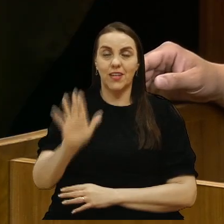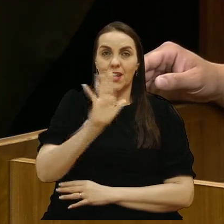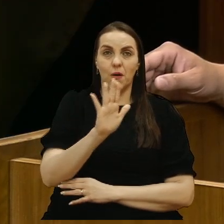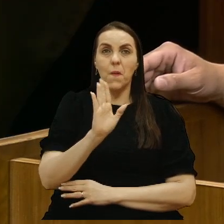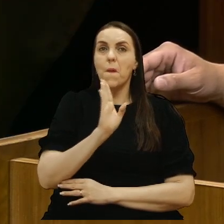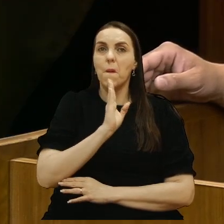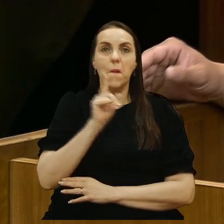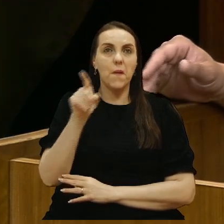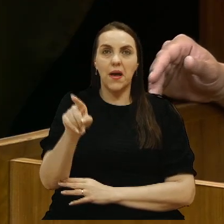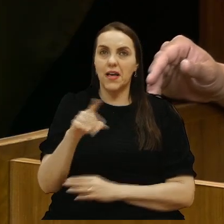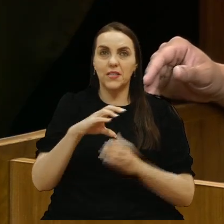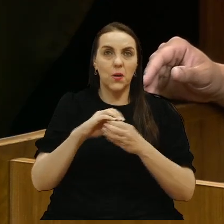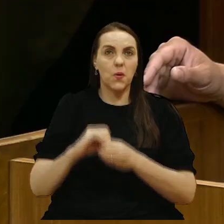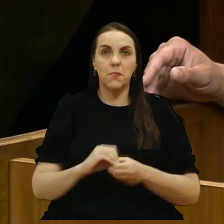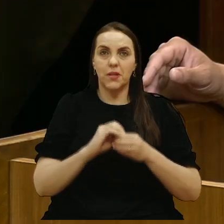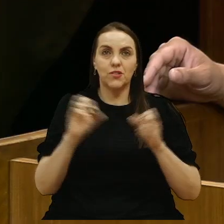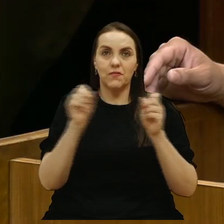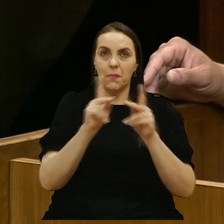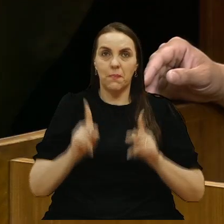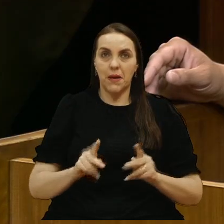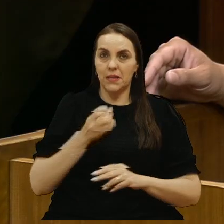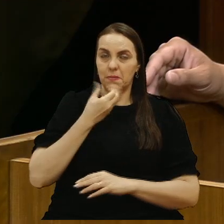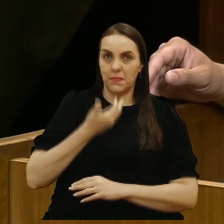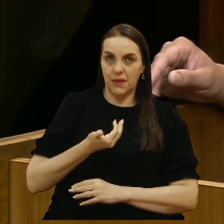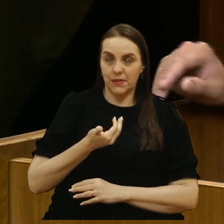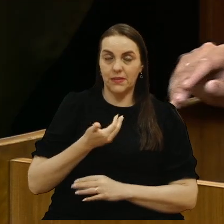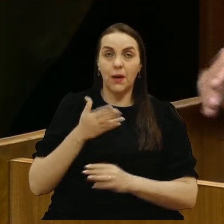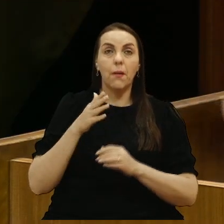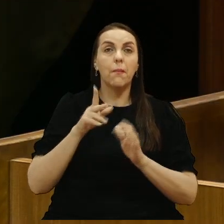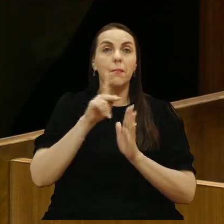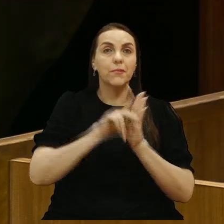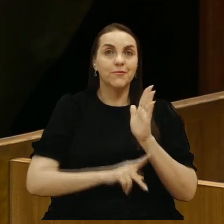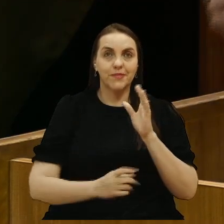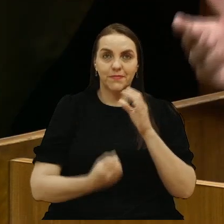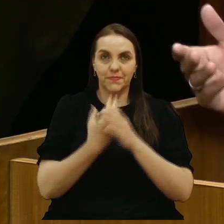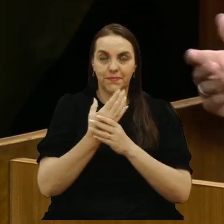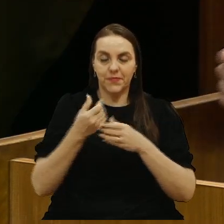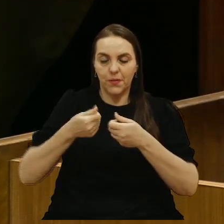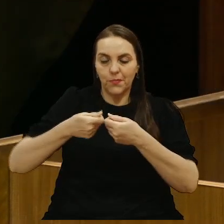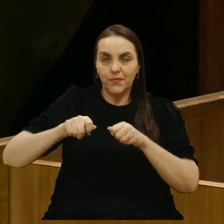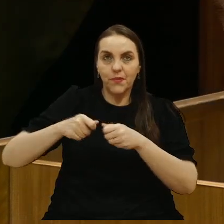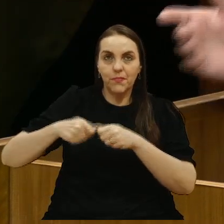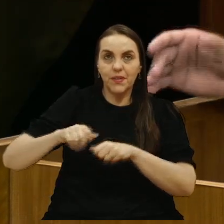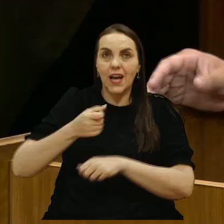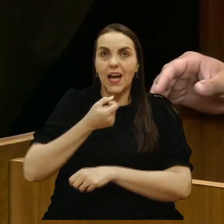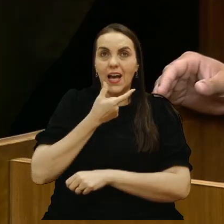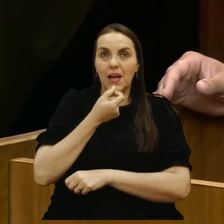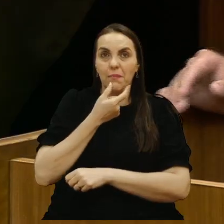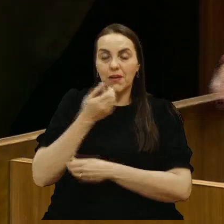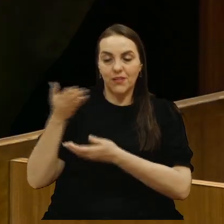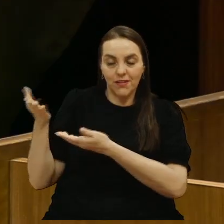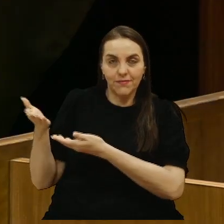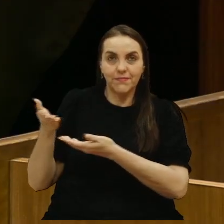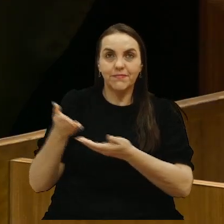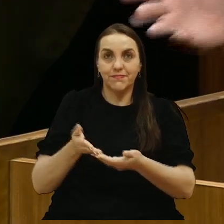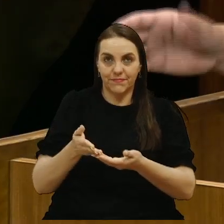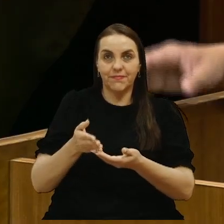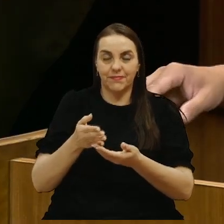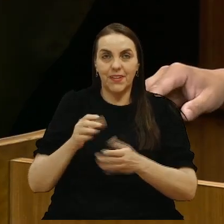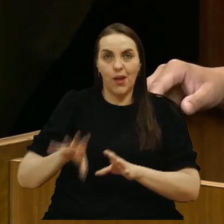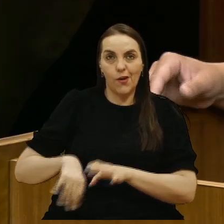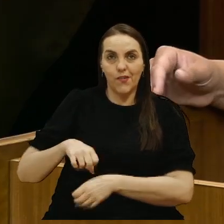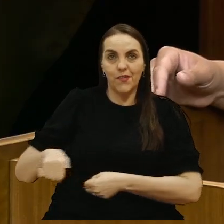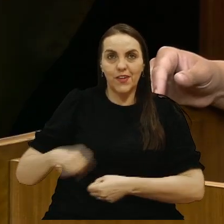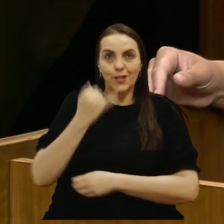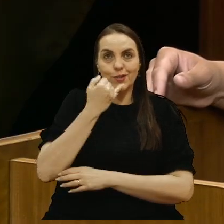cooperativa Paz e Bem. Aí, quando a gente criou esse projeto Cartela do Bem, onde que trouxe o Frei para divulgar, as pessoas começaram a